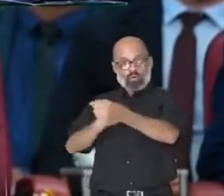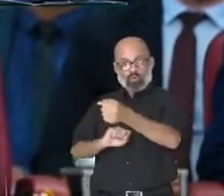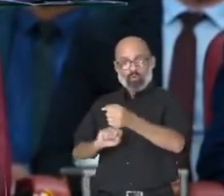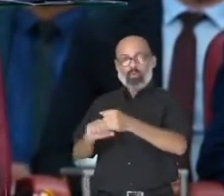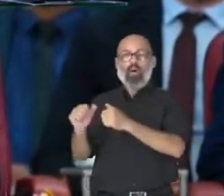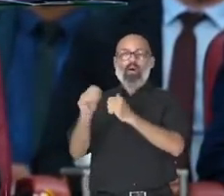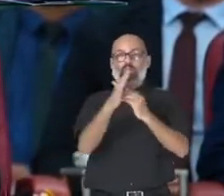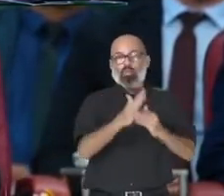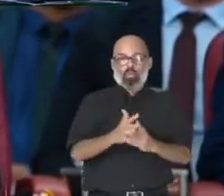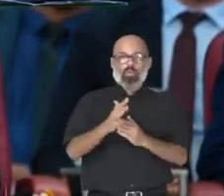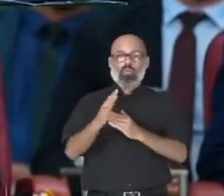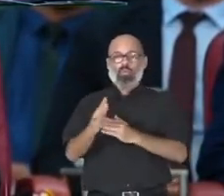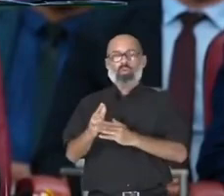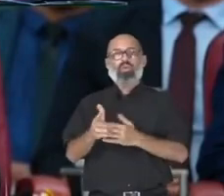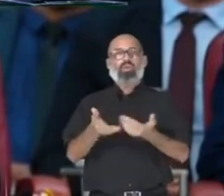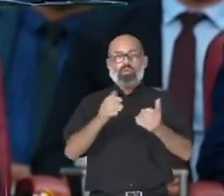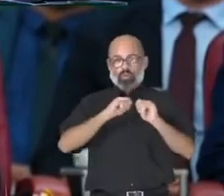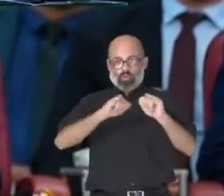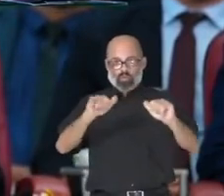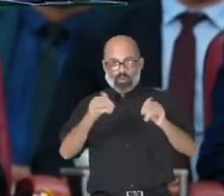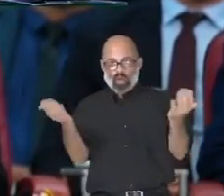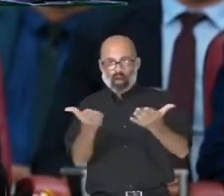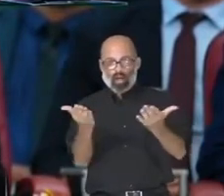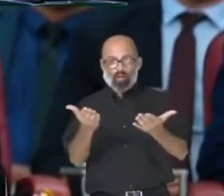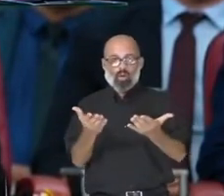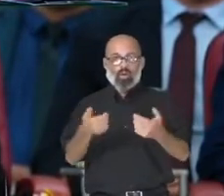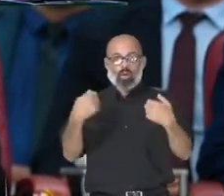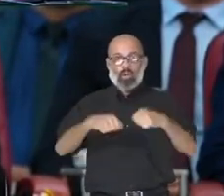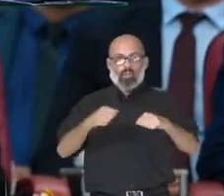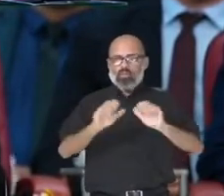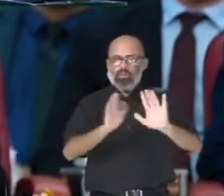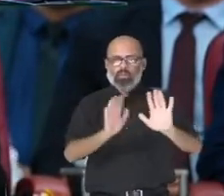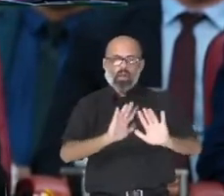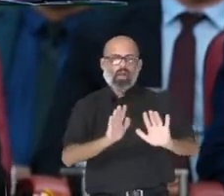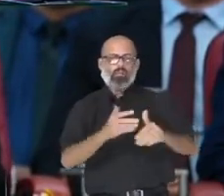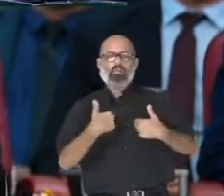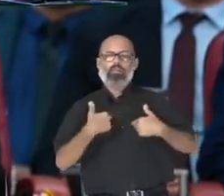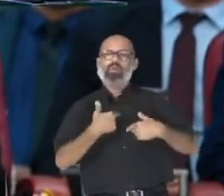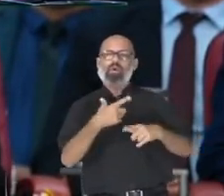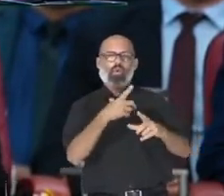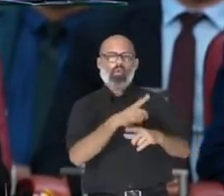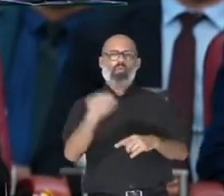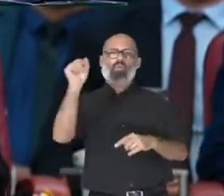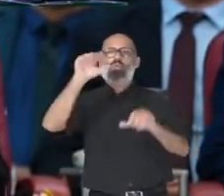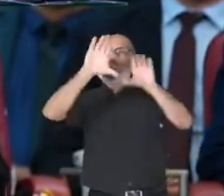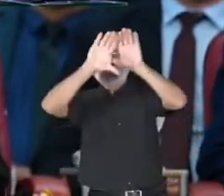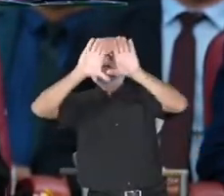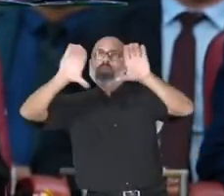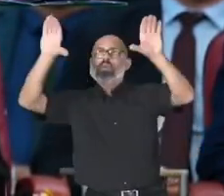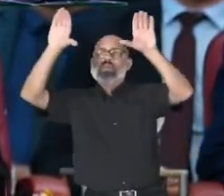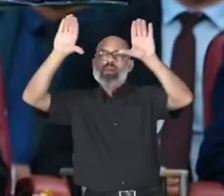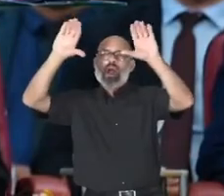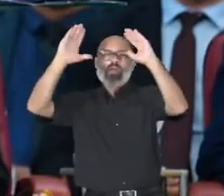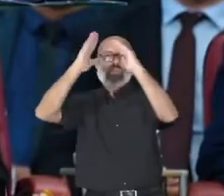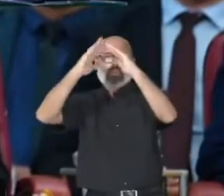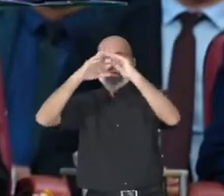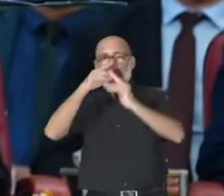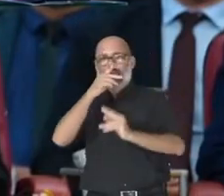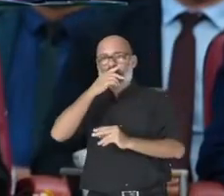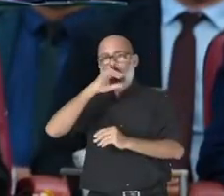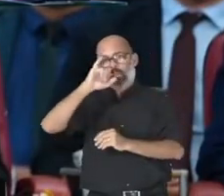louvores. E eu estou dizendo para vocês que a partir de agora vocês não precisam mais de mim, porque eu vou embora daqui. Eu vou para a casa do meu